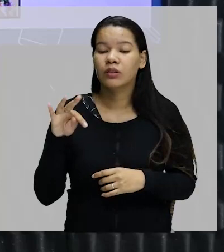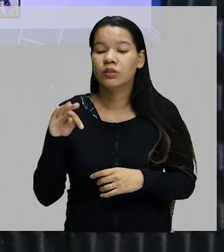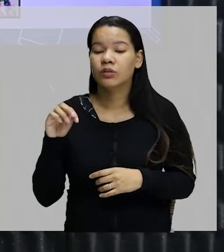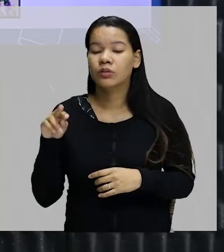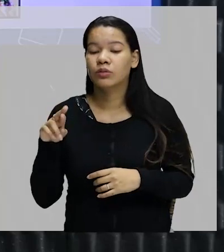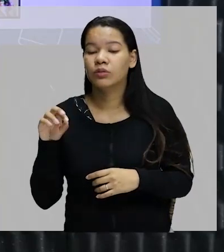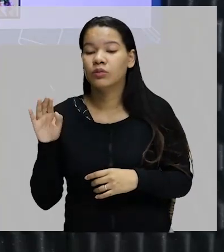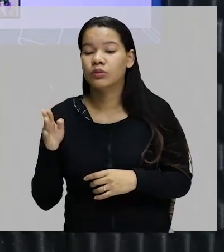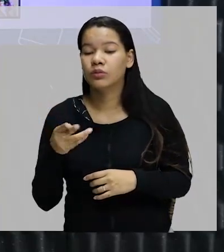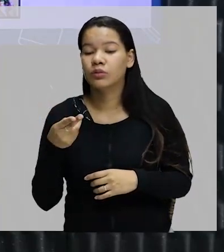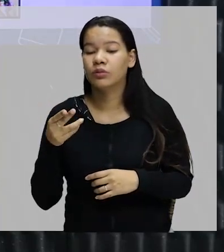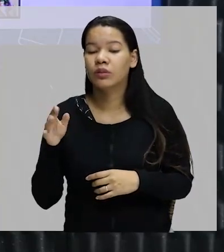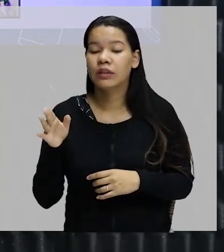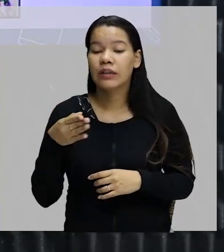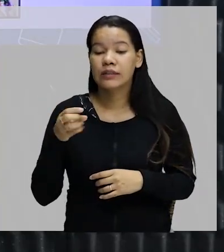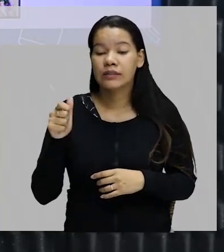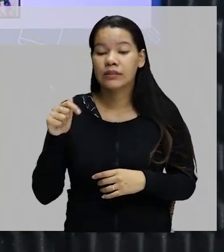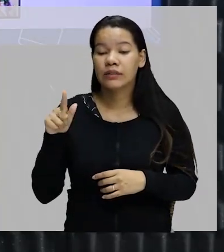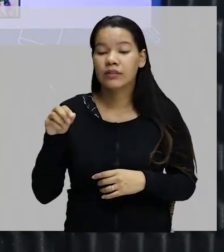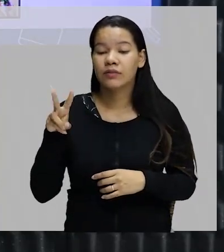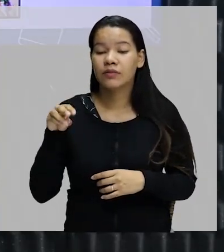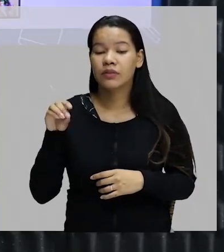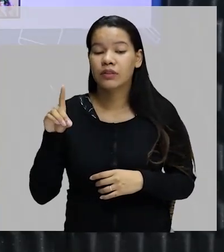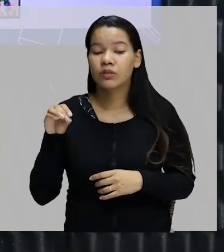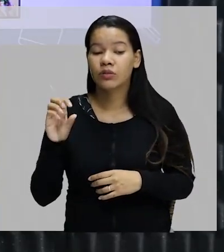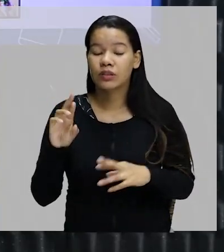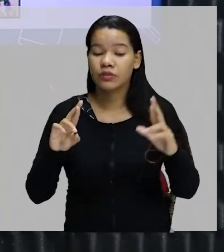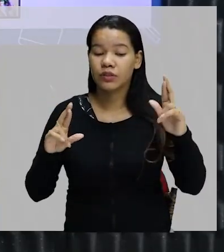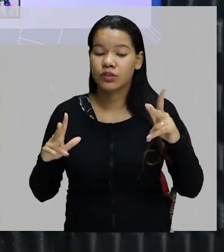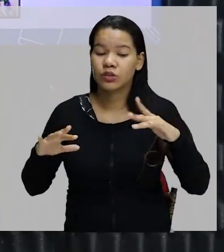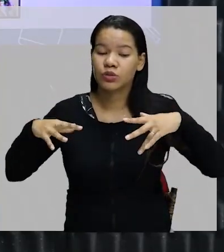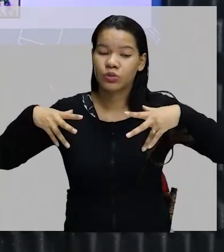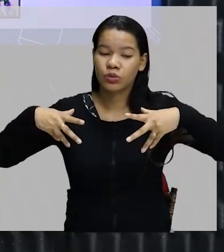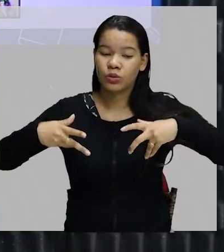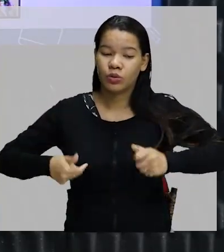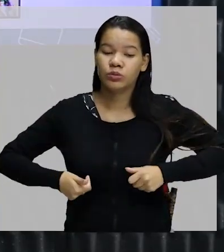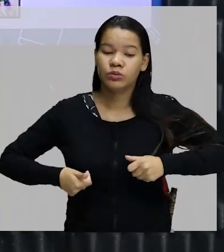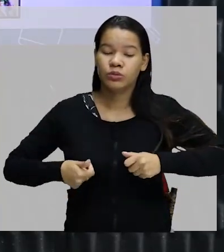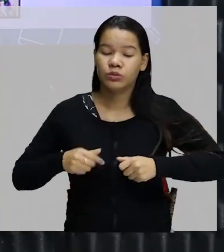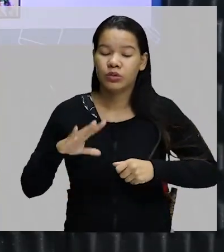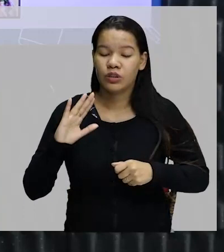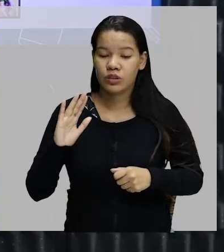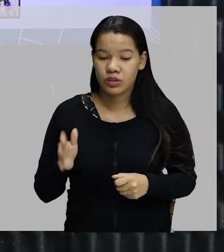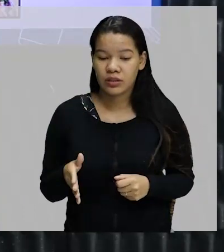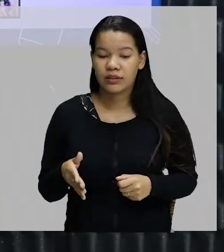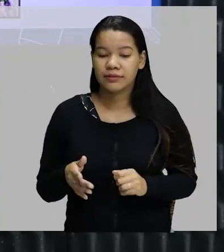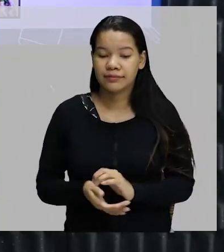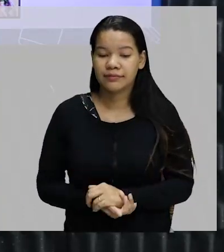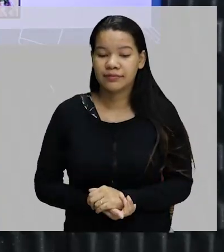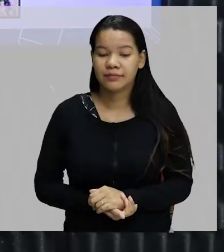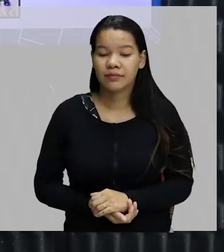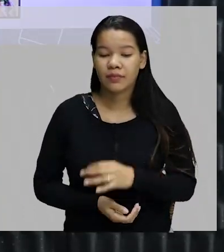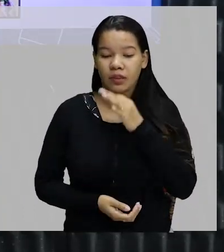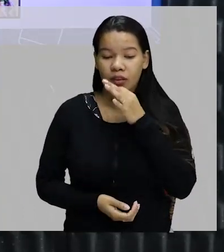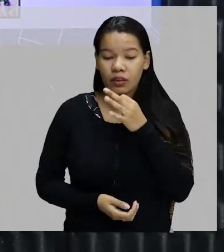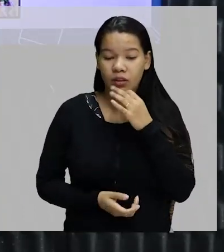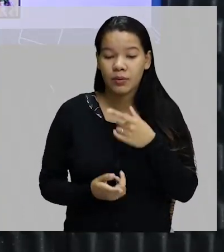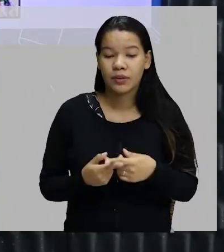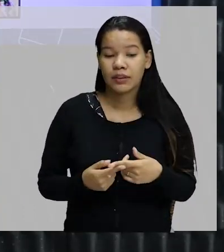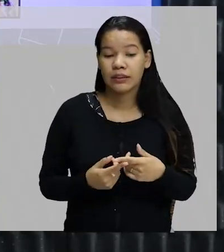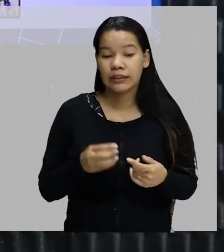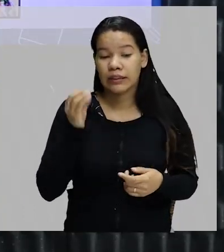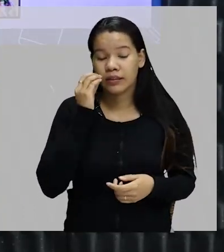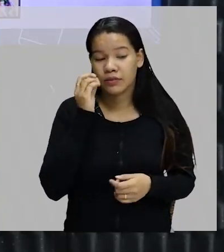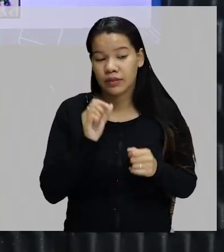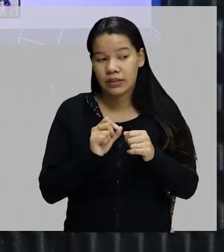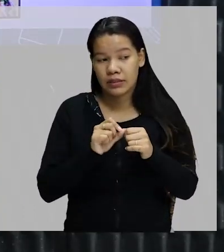boi Barrica, ele não se enquadra em nenhum desses sotaques que eu falei para vocês, porque ele tenta fazer uma mescla de todos os outros sotaques.